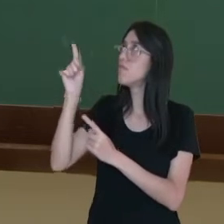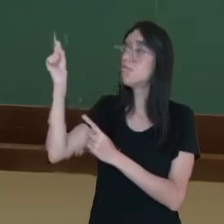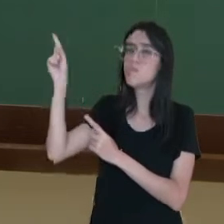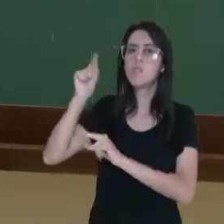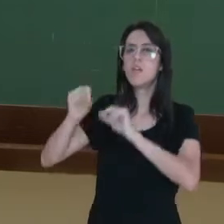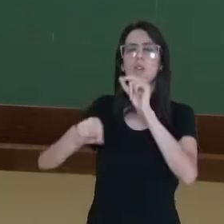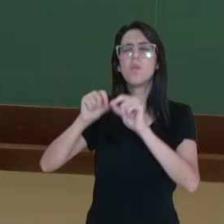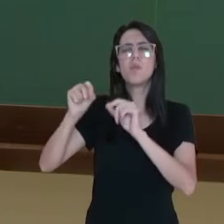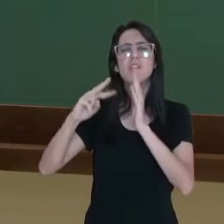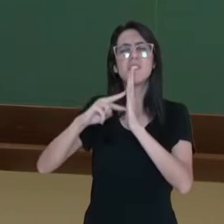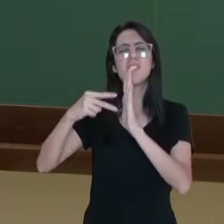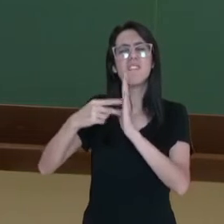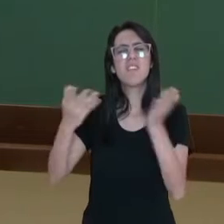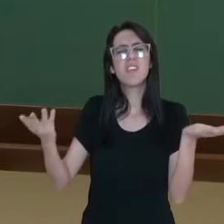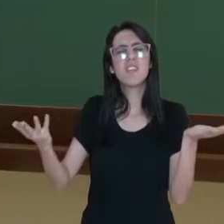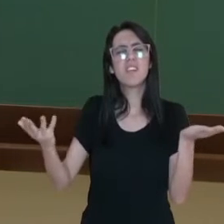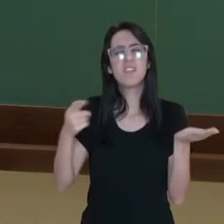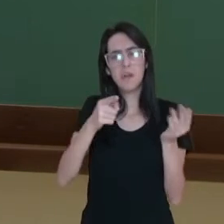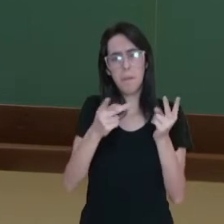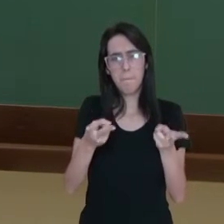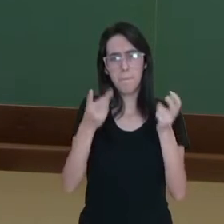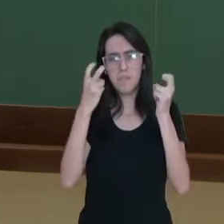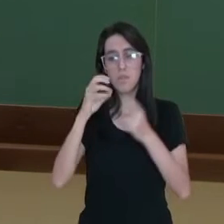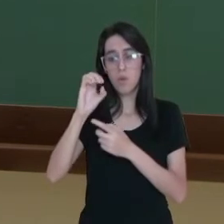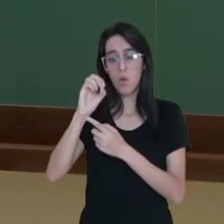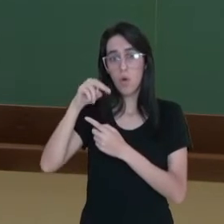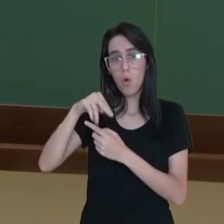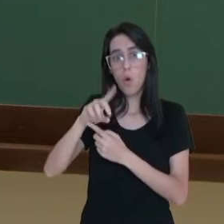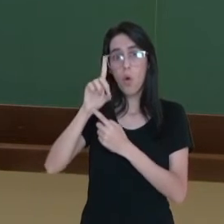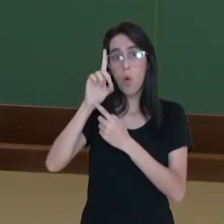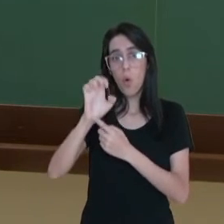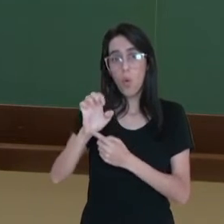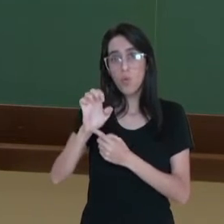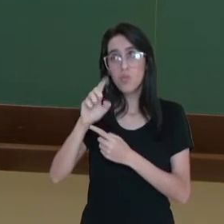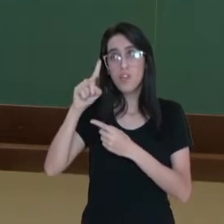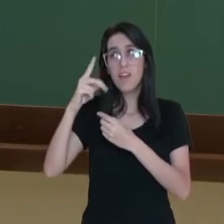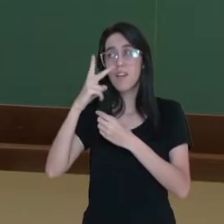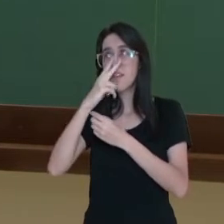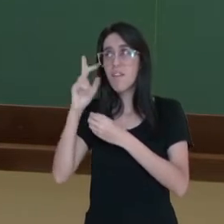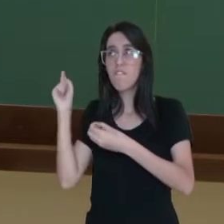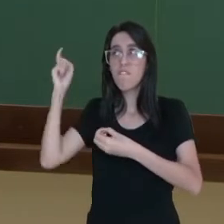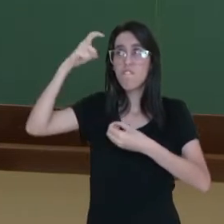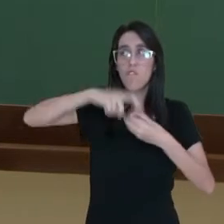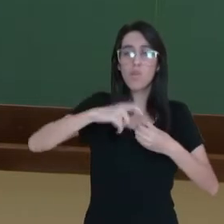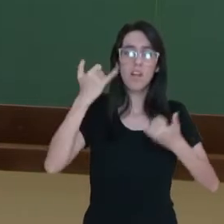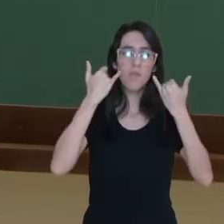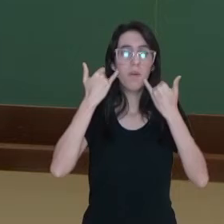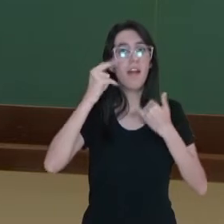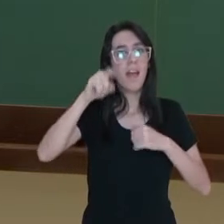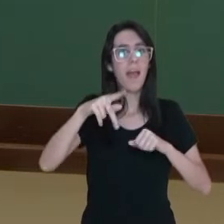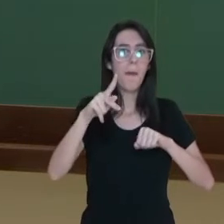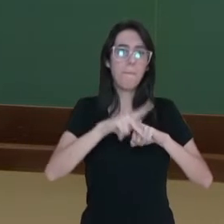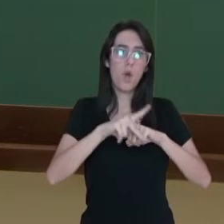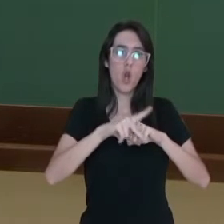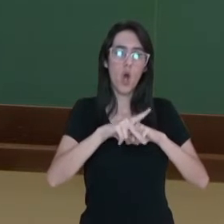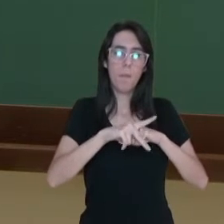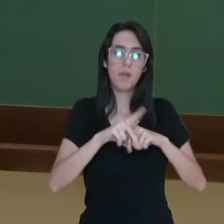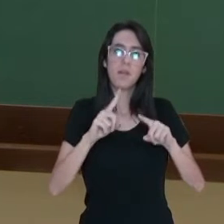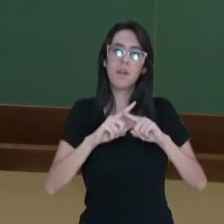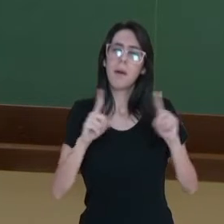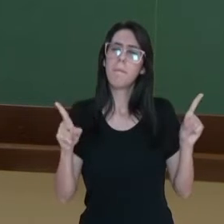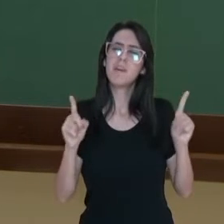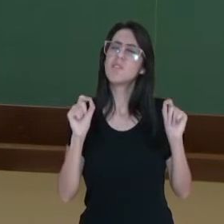que informação? Perceba então, onde ele retoma uma informação, logo é um pronome relativo. Mas perceba,